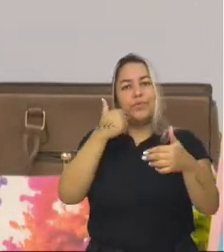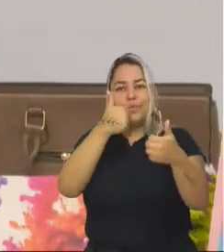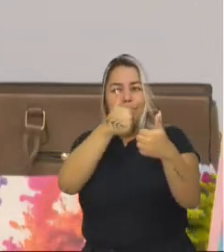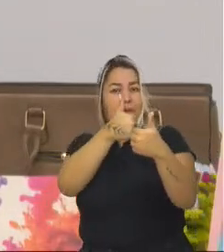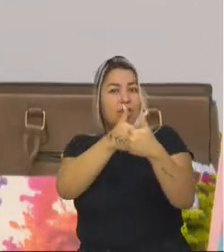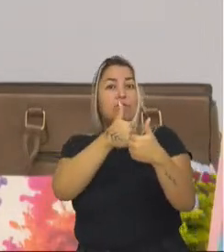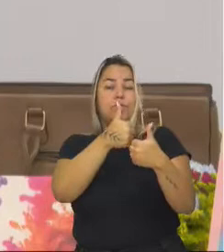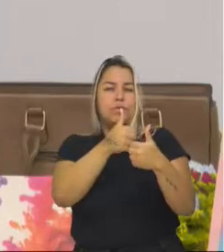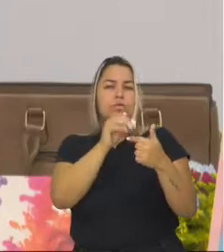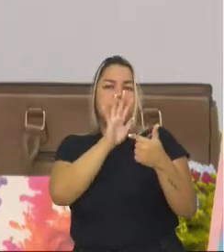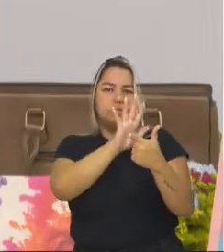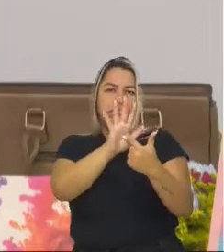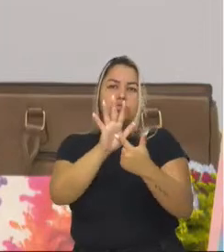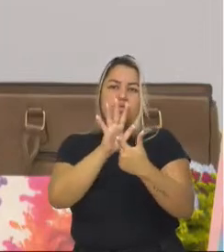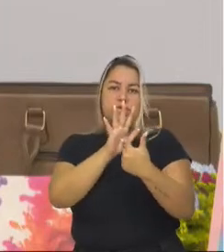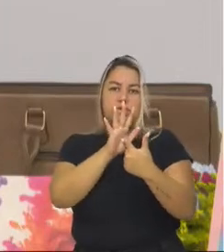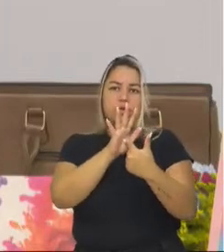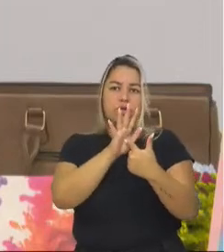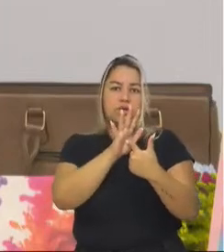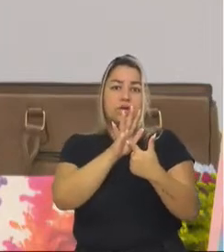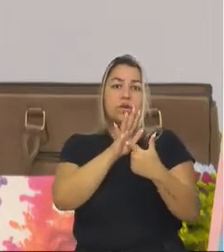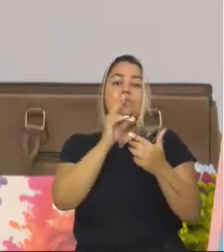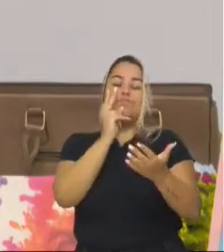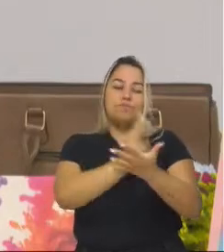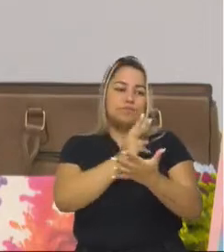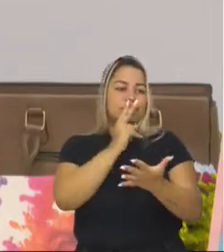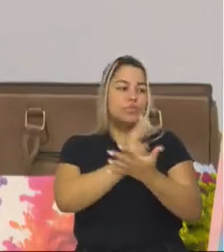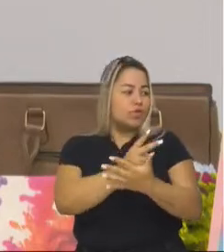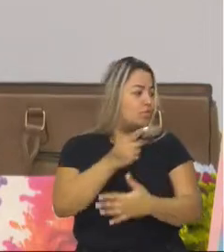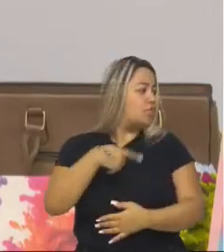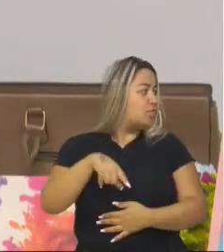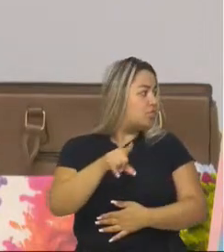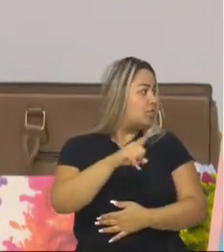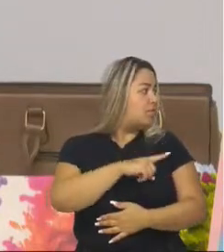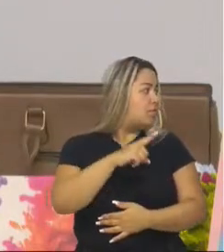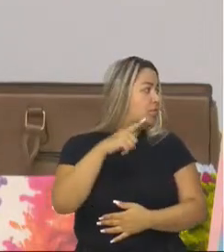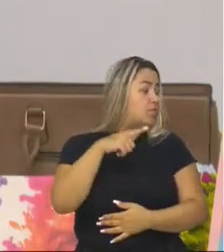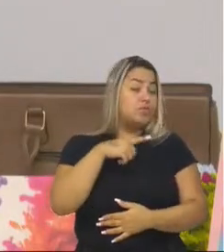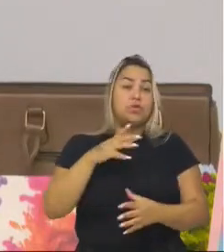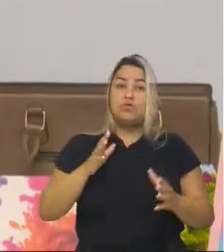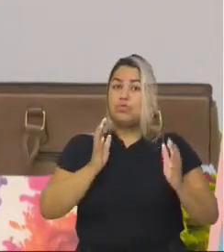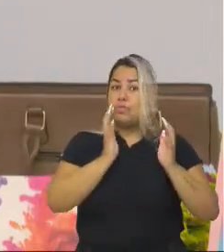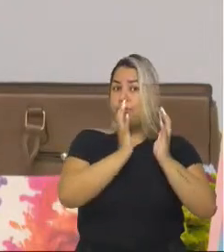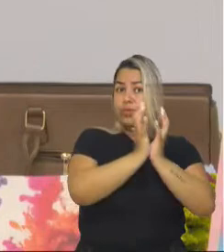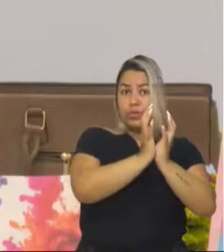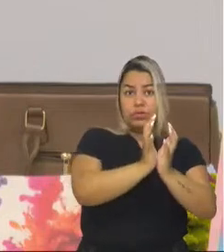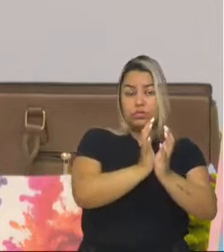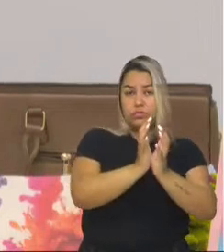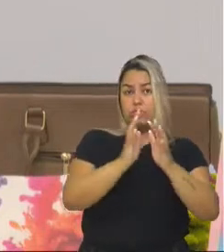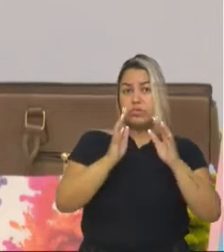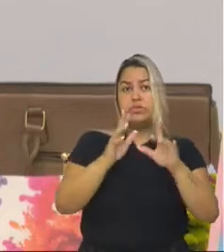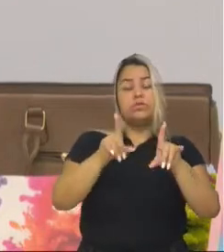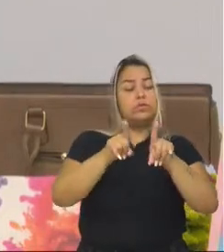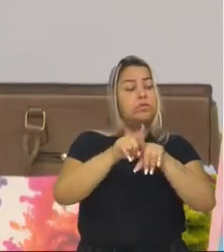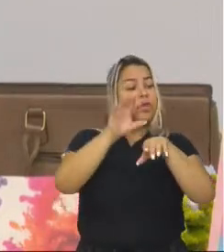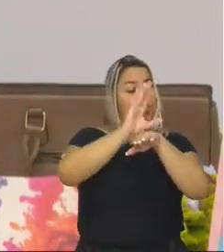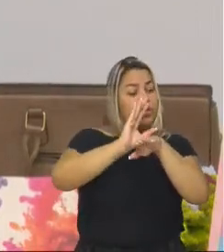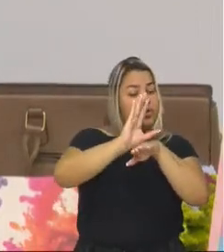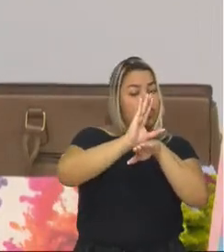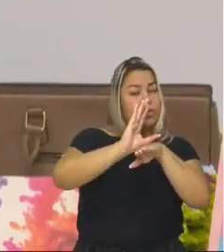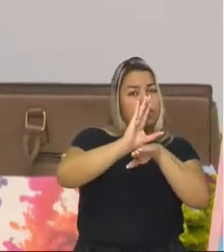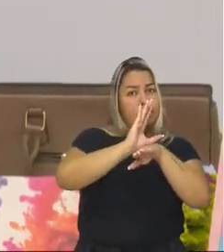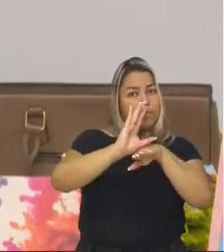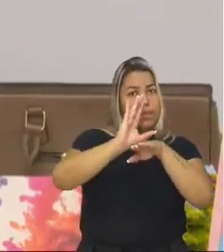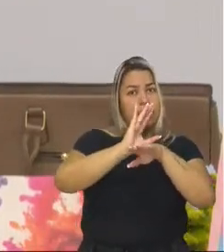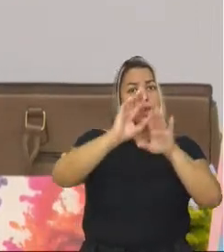consegue provar que isso existiu. E, mesmo assim, nós fizemos, conjuntamente com esse conselho, uma